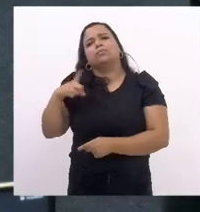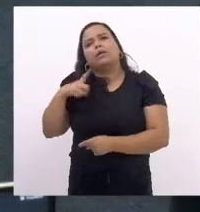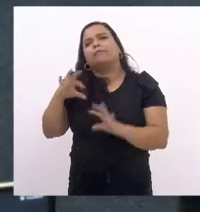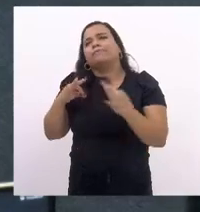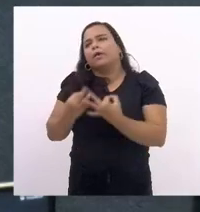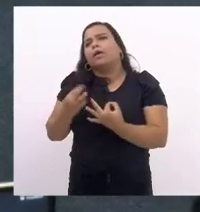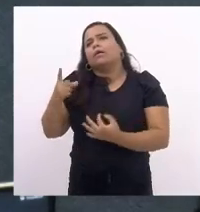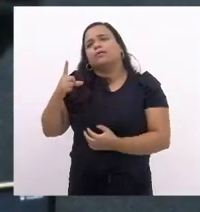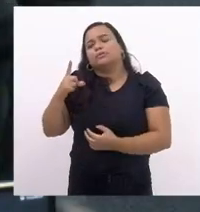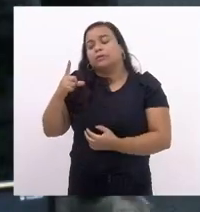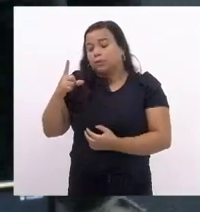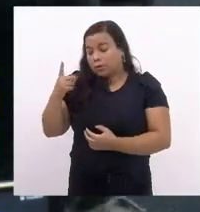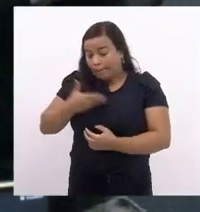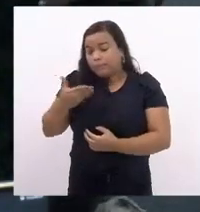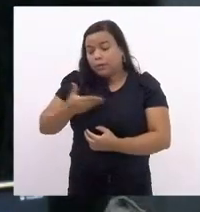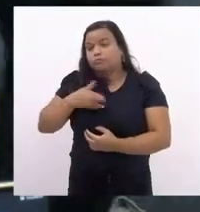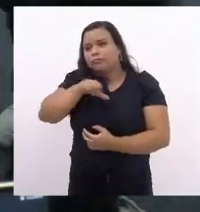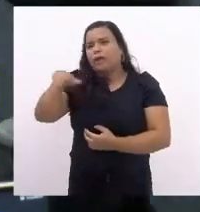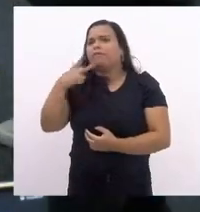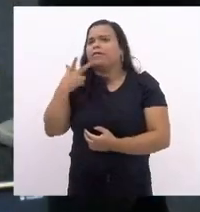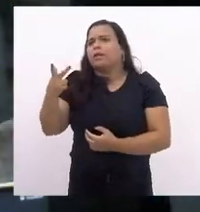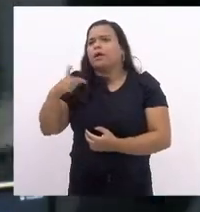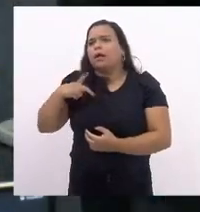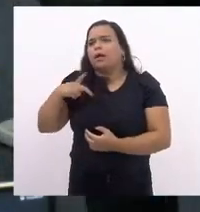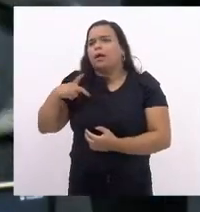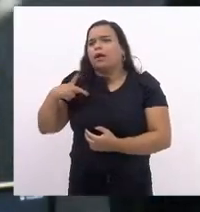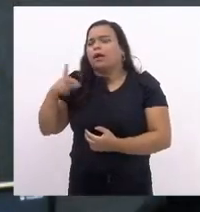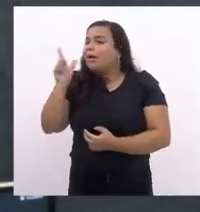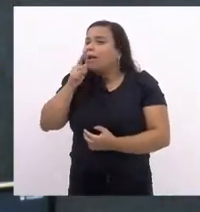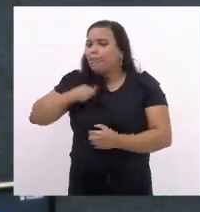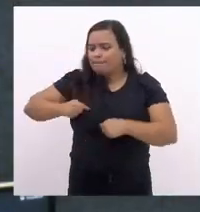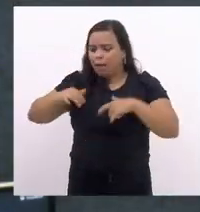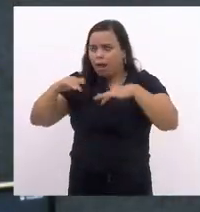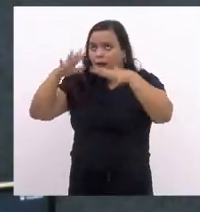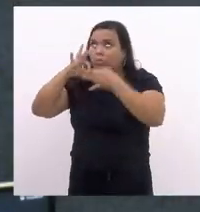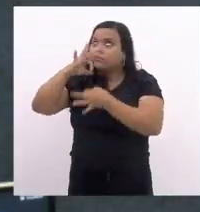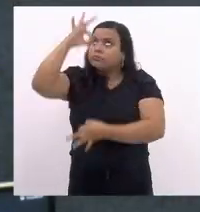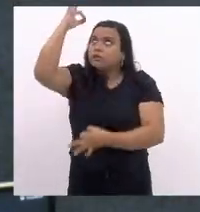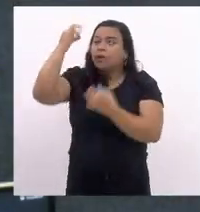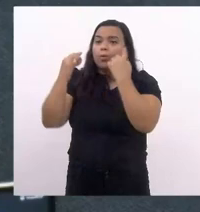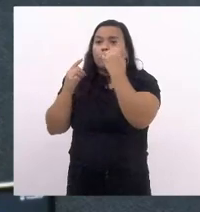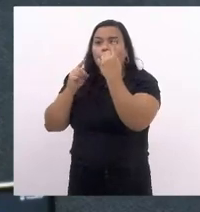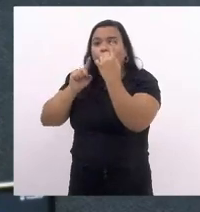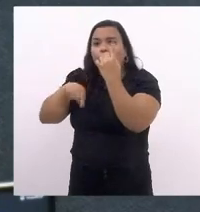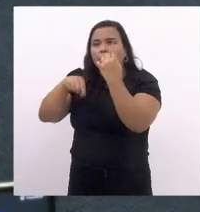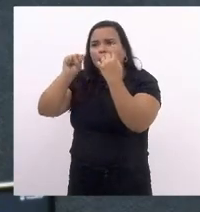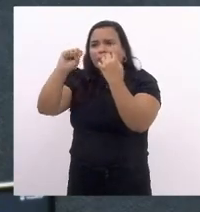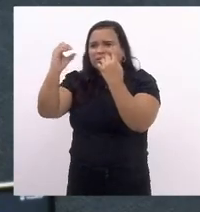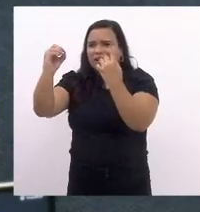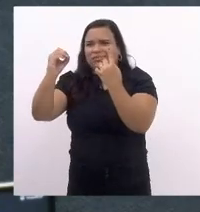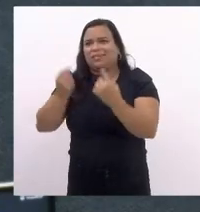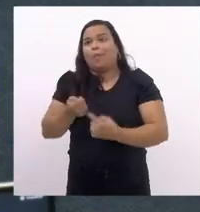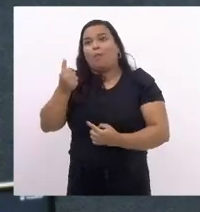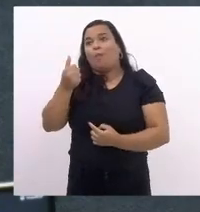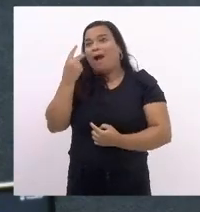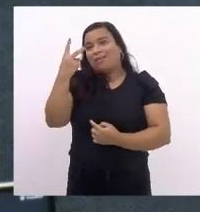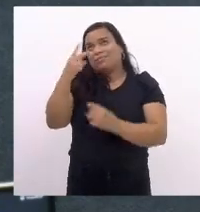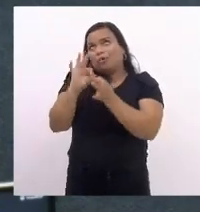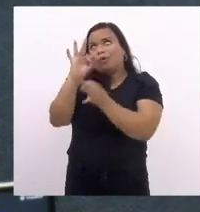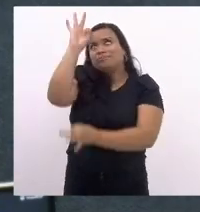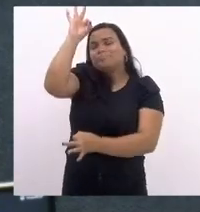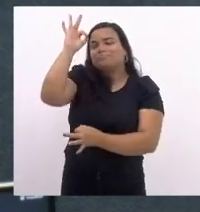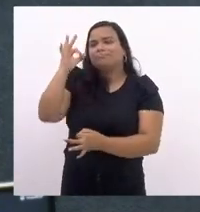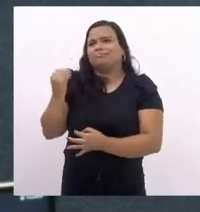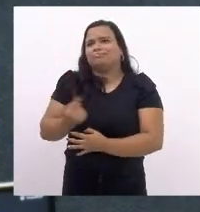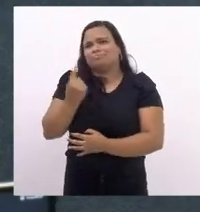casa, Renata, chegou a ter água, 1,80 m de água dentro de sua casa, quase 2 metros de água dentro de sua casa.